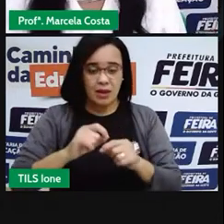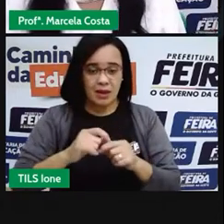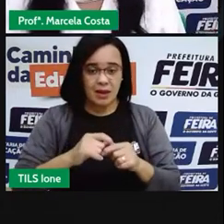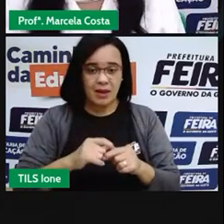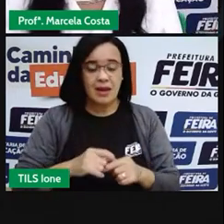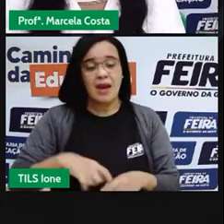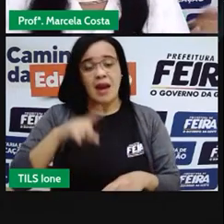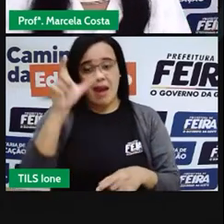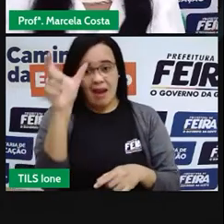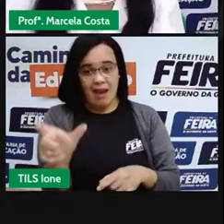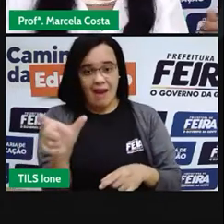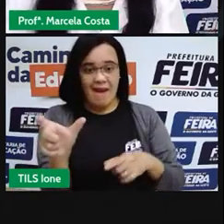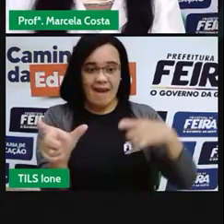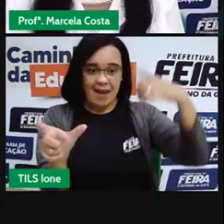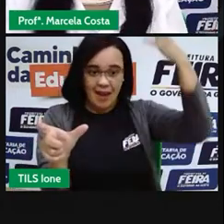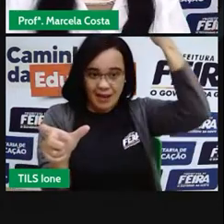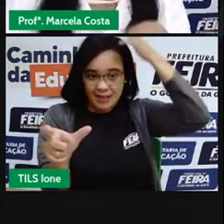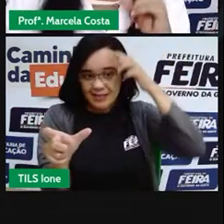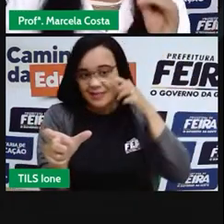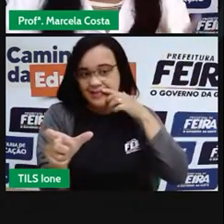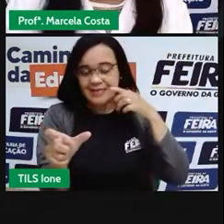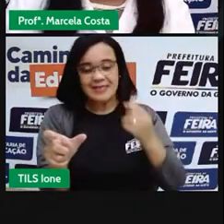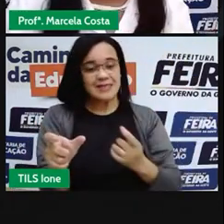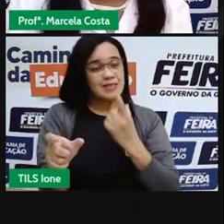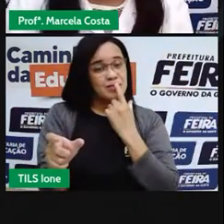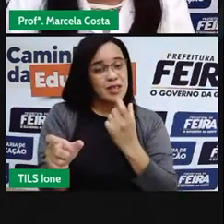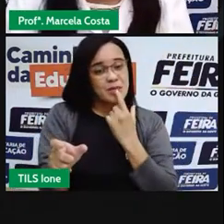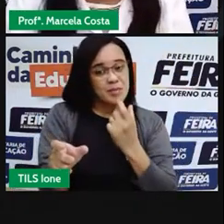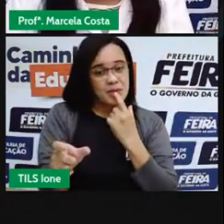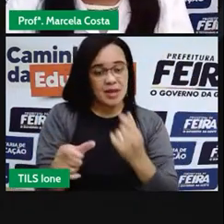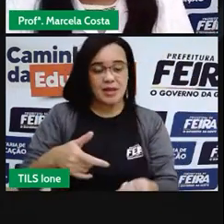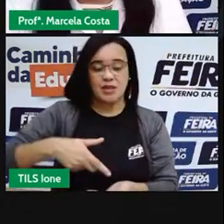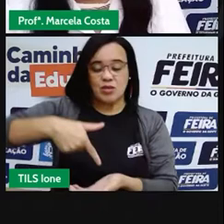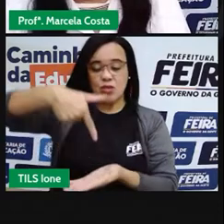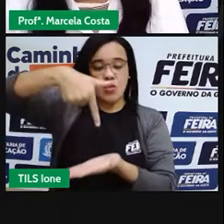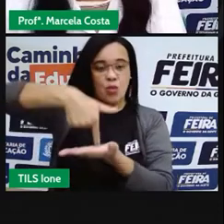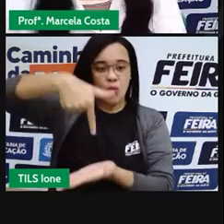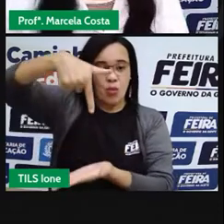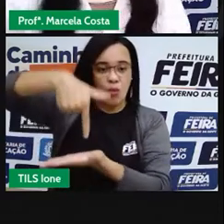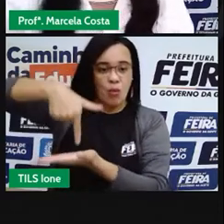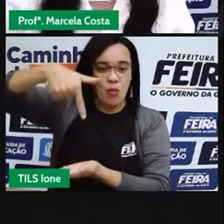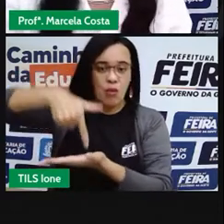Esse Saci Pererê, que é Chapeuzinho Vermelho, estava trocando correspondência